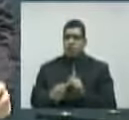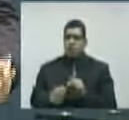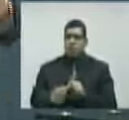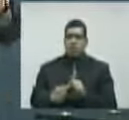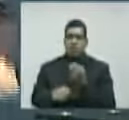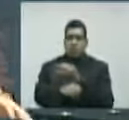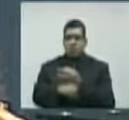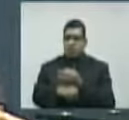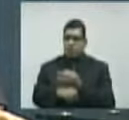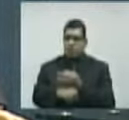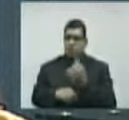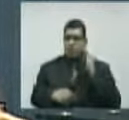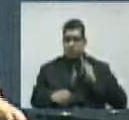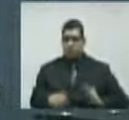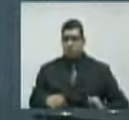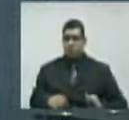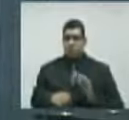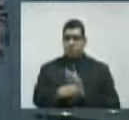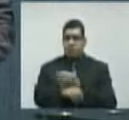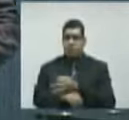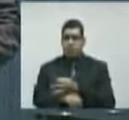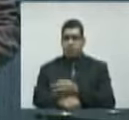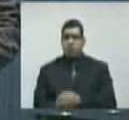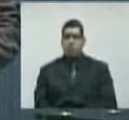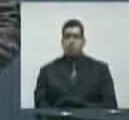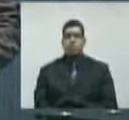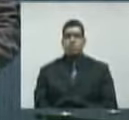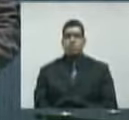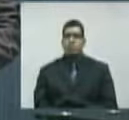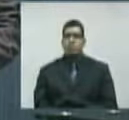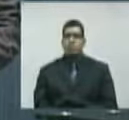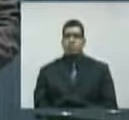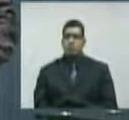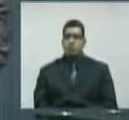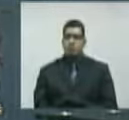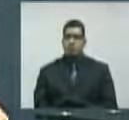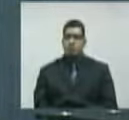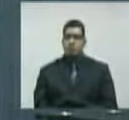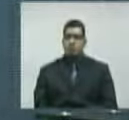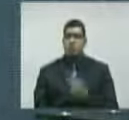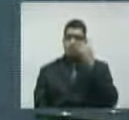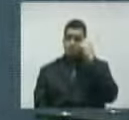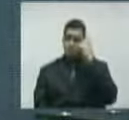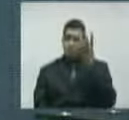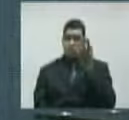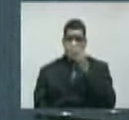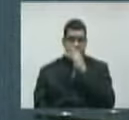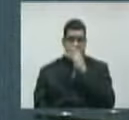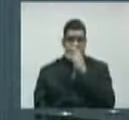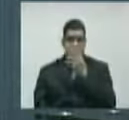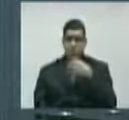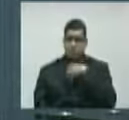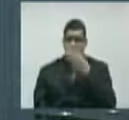de concessão das bolsas universitárias. Eu imagino que